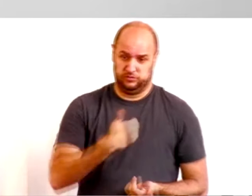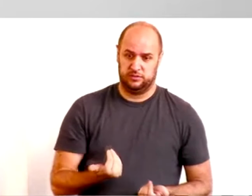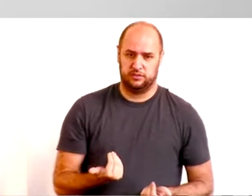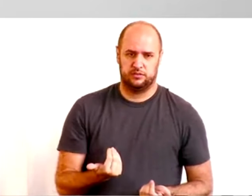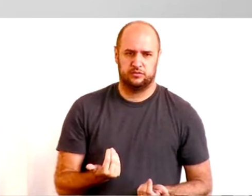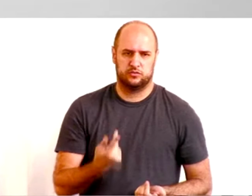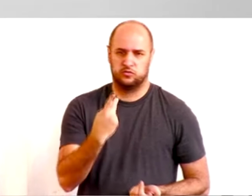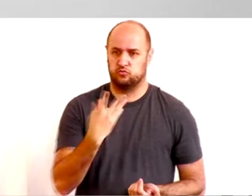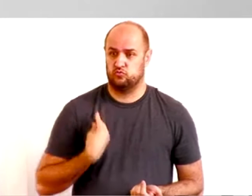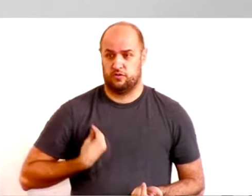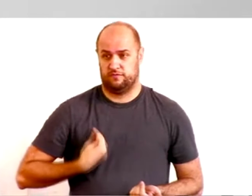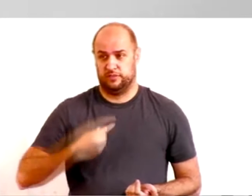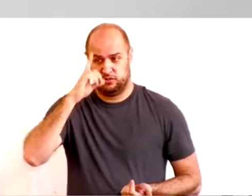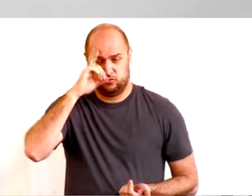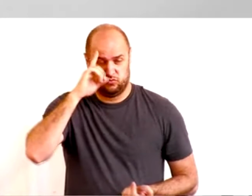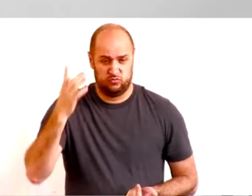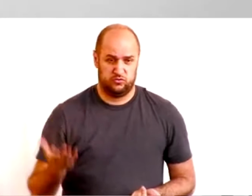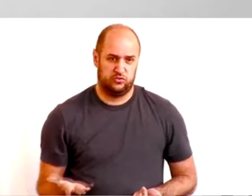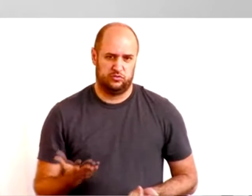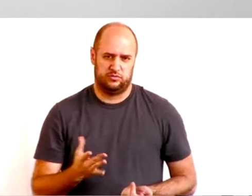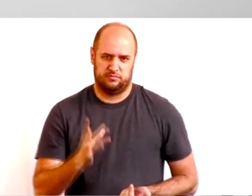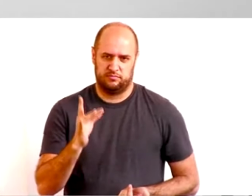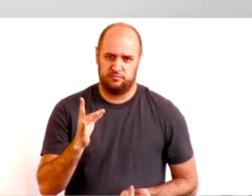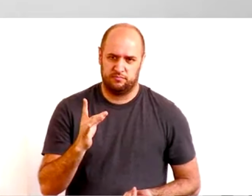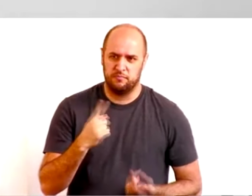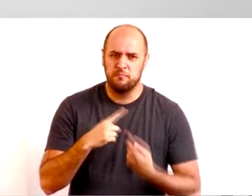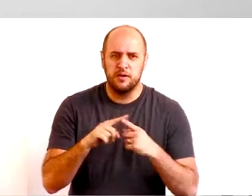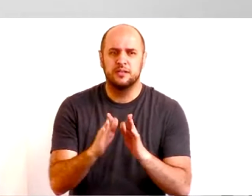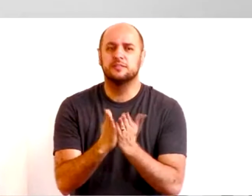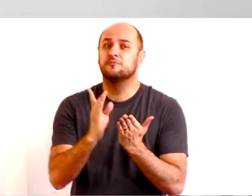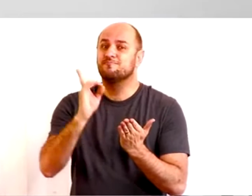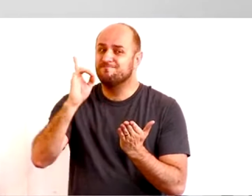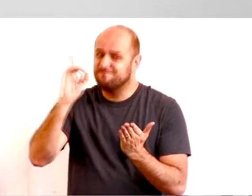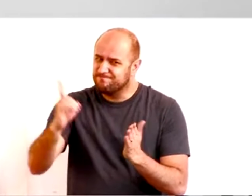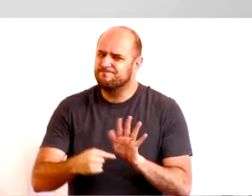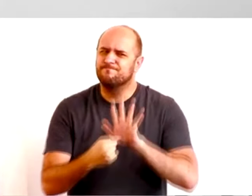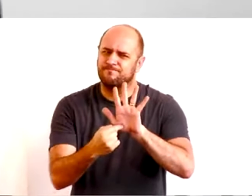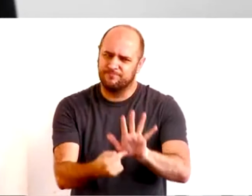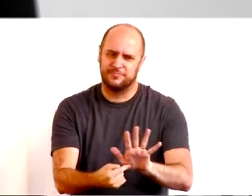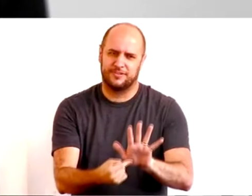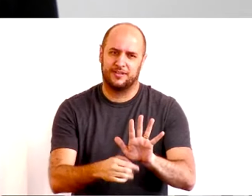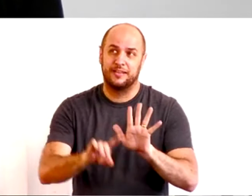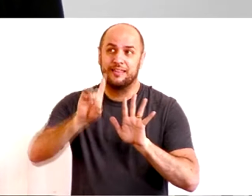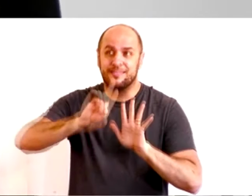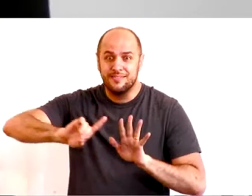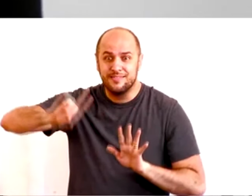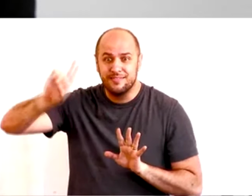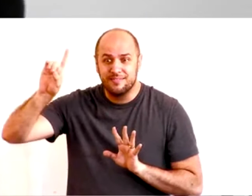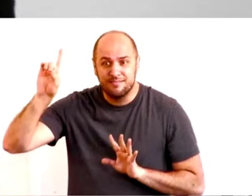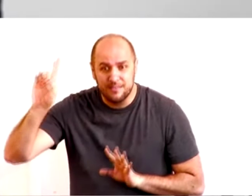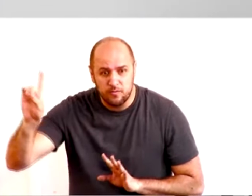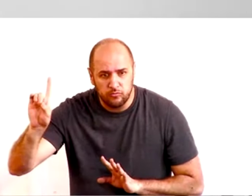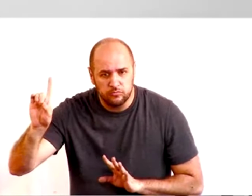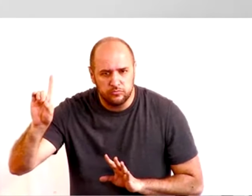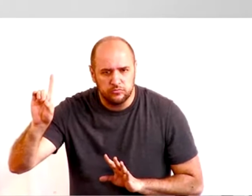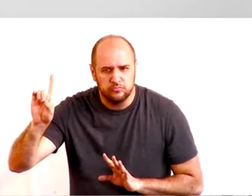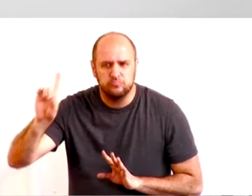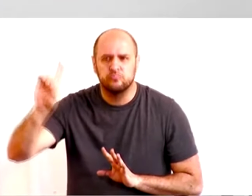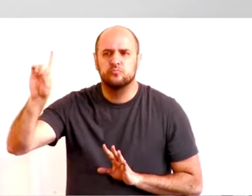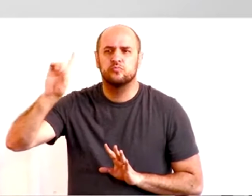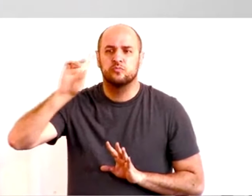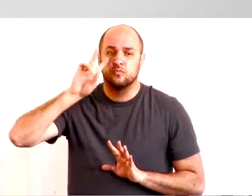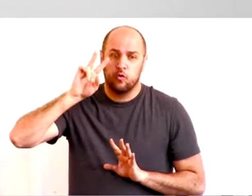praticados em sua vida a cada dia e a cada momento. Mas a palavra de Deus nos diz que Deus é aquele